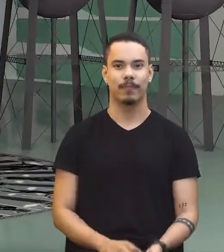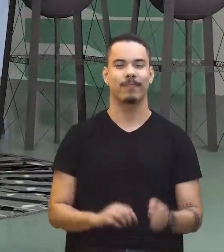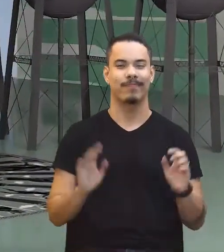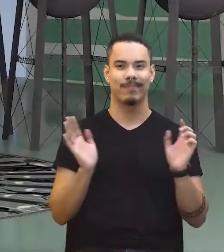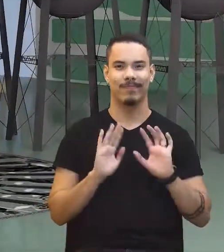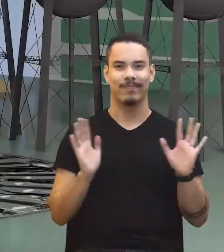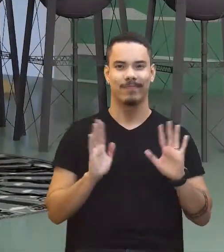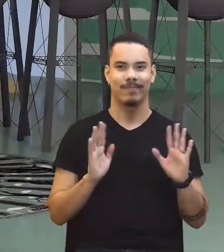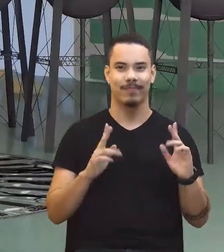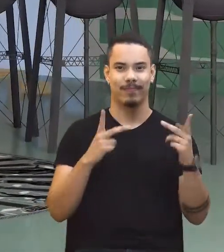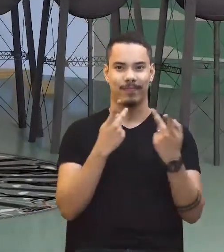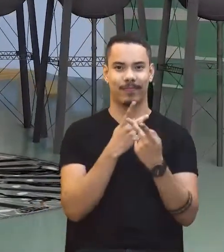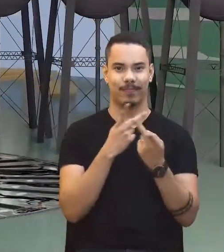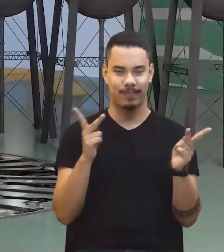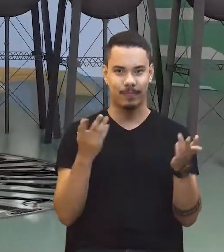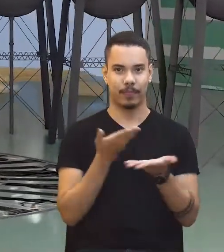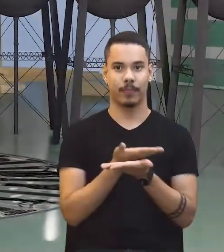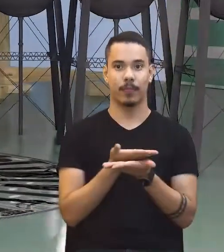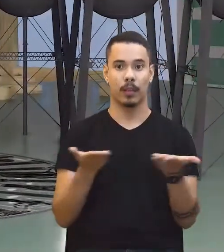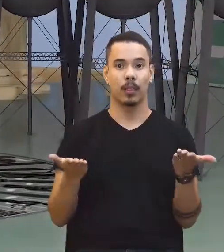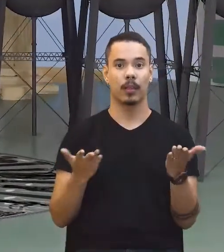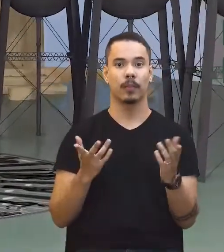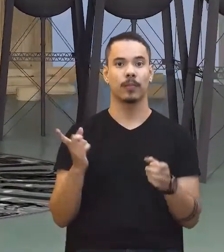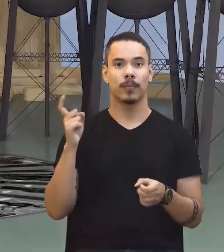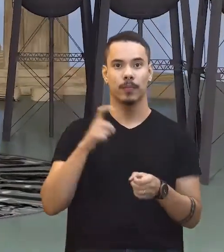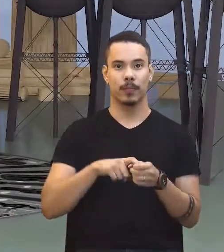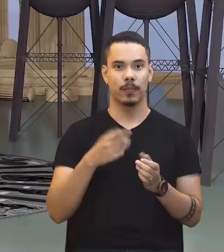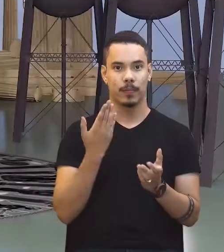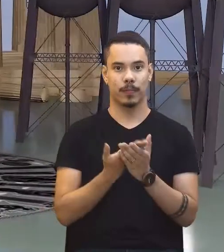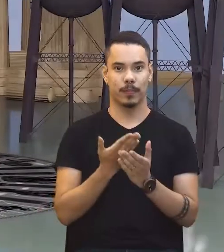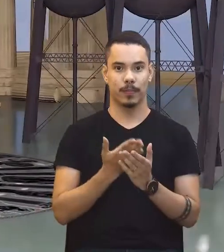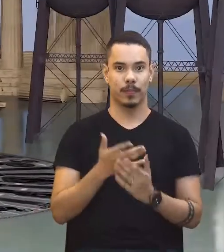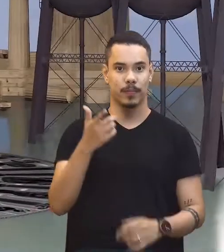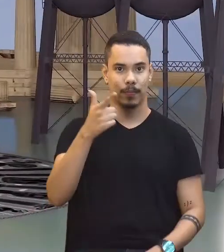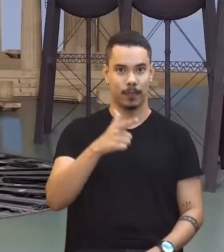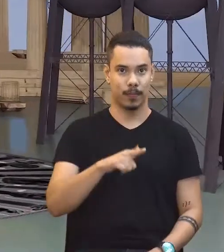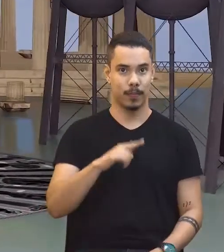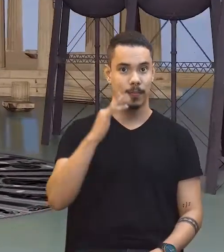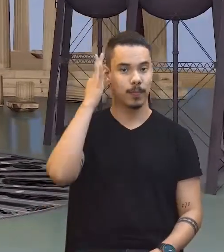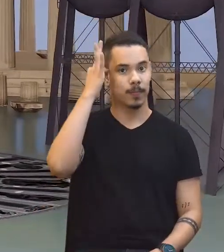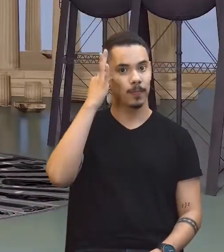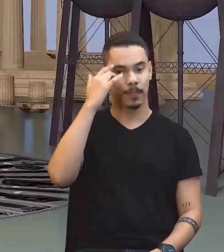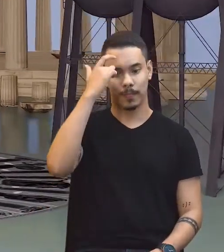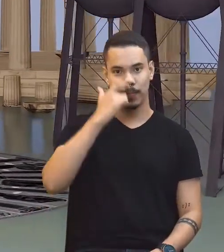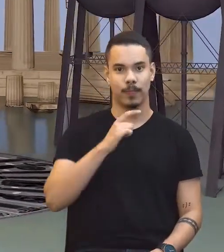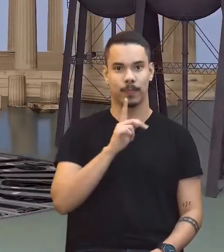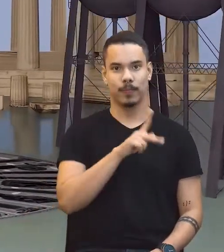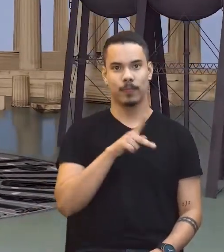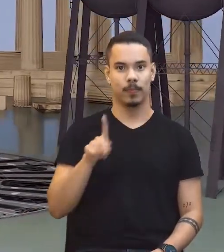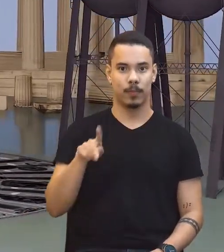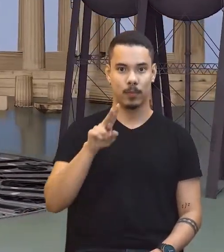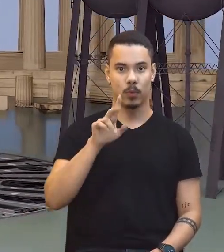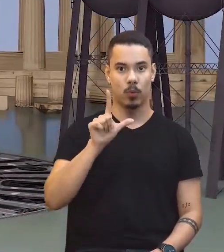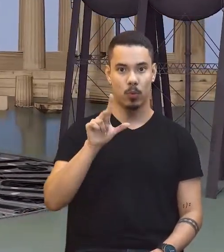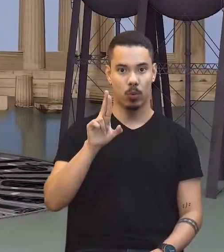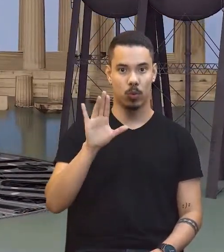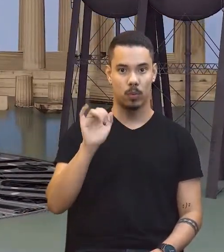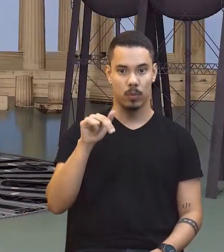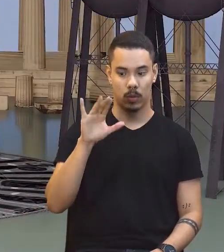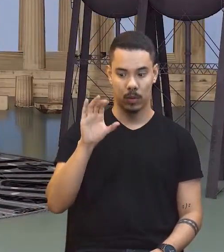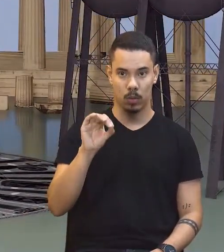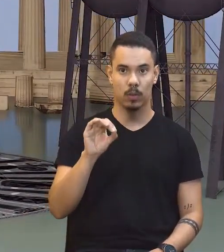Olá pessoal, estamos de volta para mais uma aula de filosofia. Eu sou o professor Luciano e olha só, hoje vamos